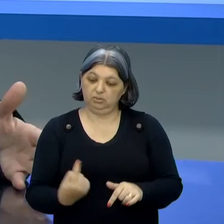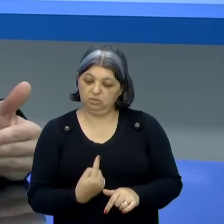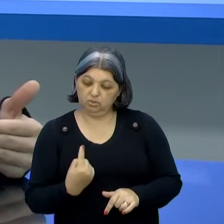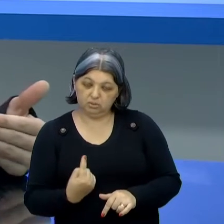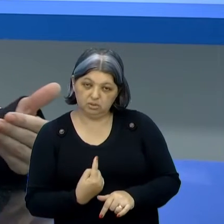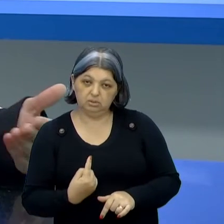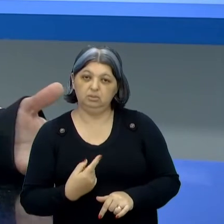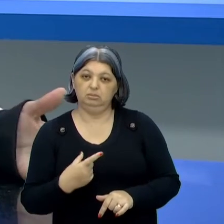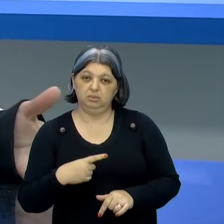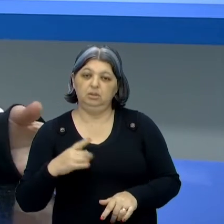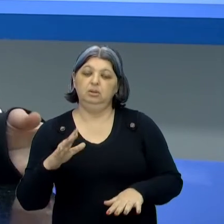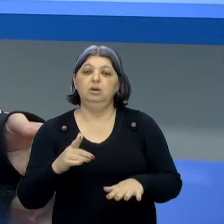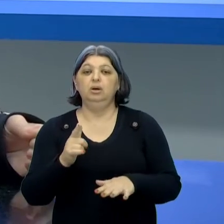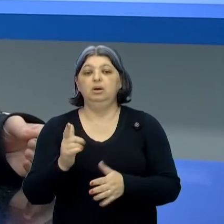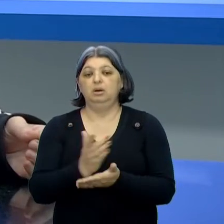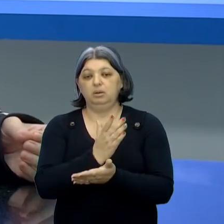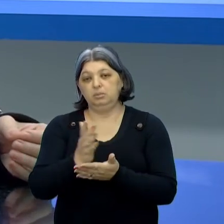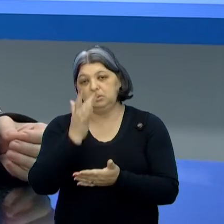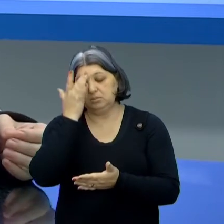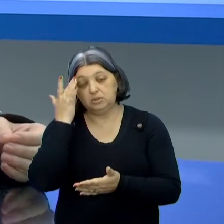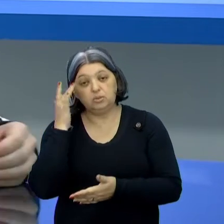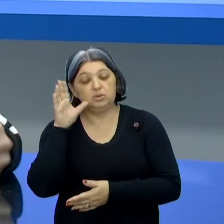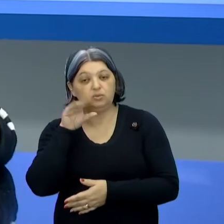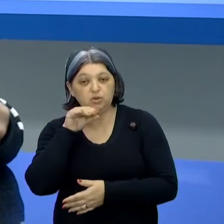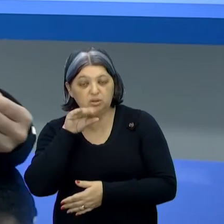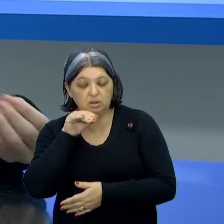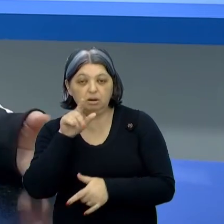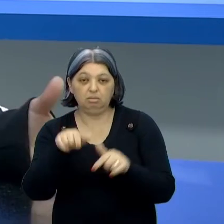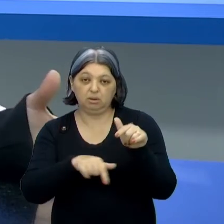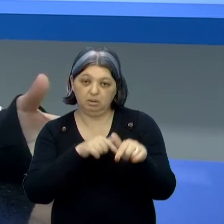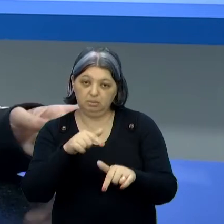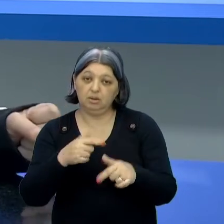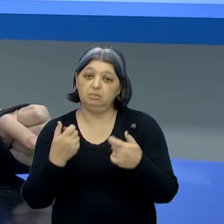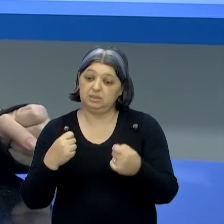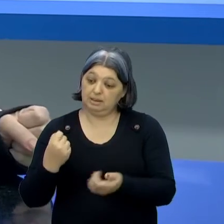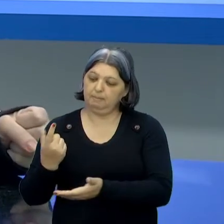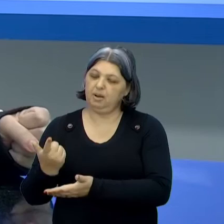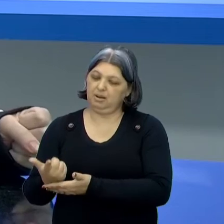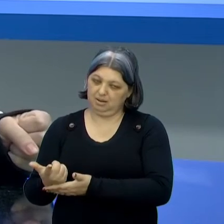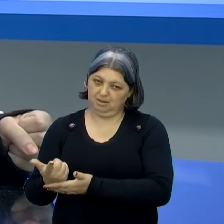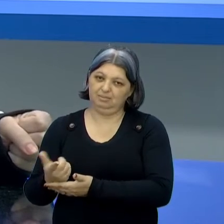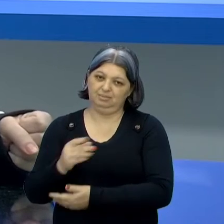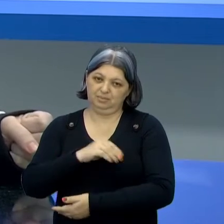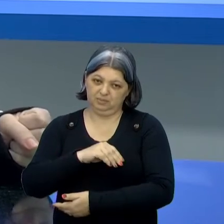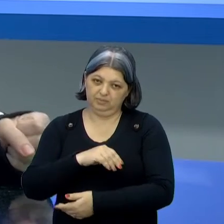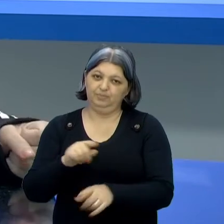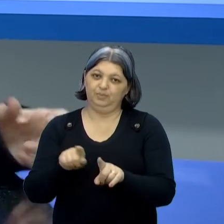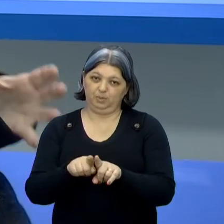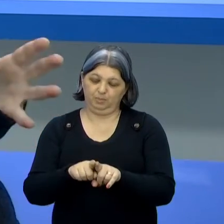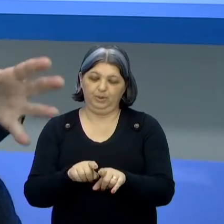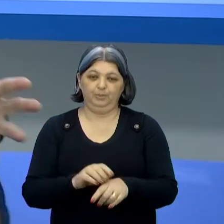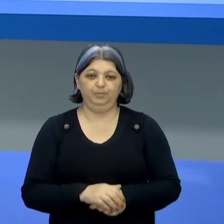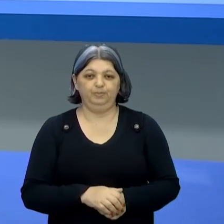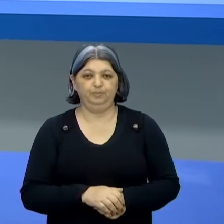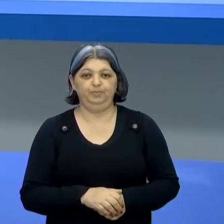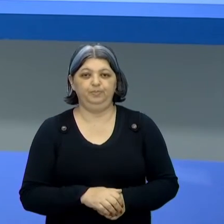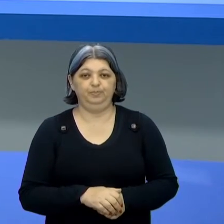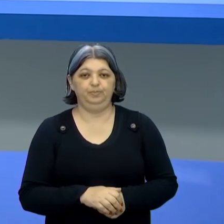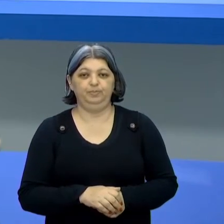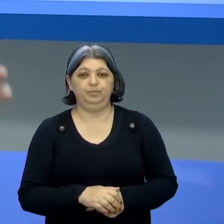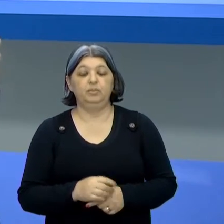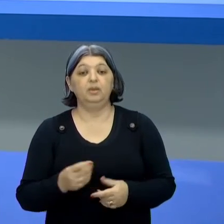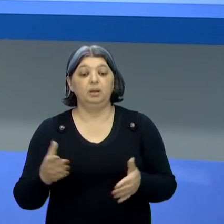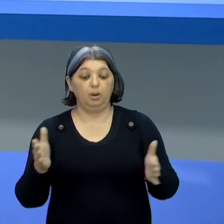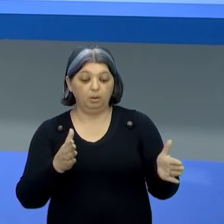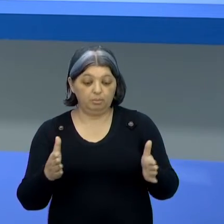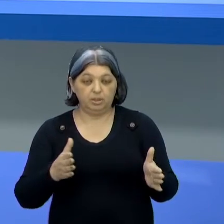agricultura familiar, ele tem alguns funcionários, né? Ele tem que pagar esses funcionários, tal. Aí chega a época da